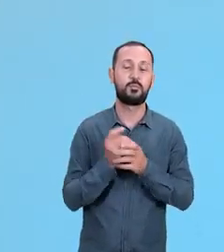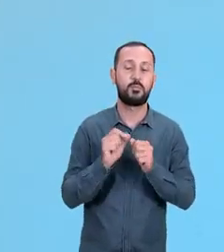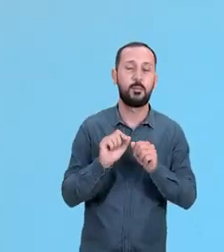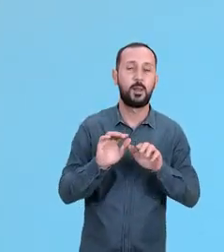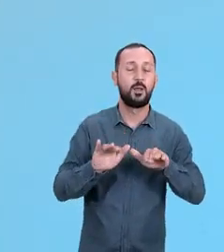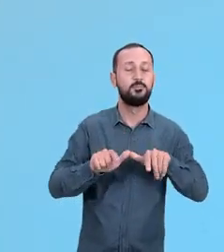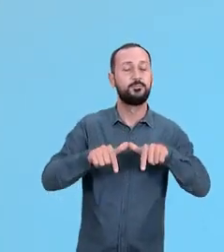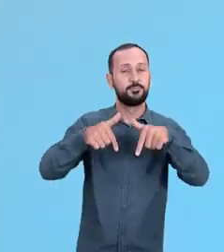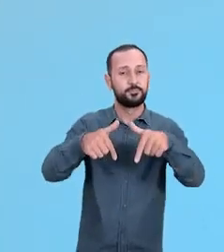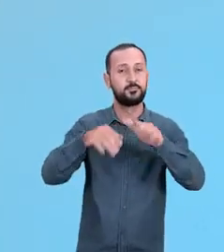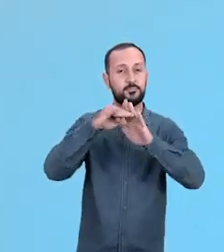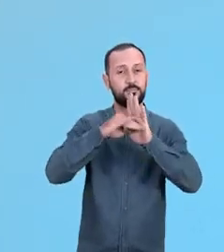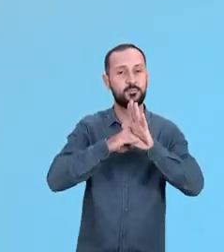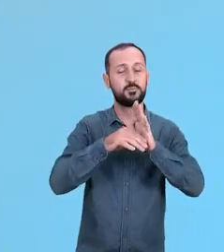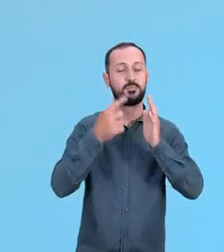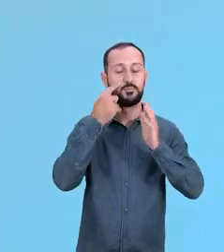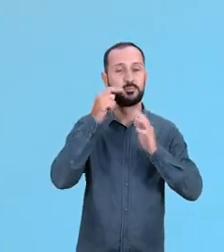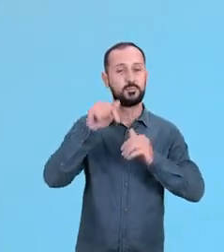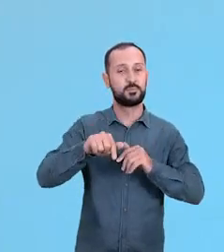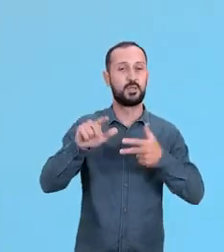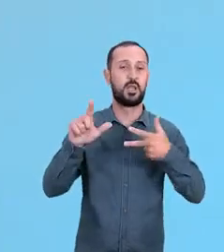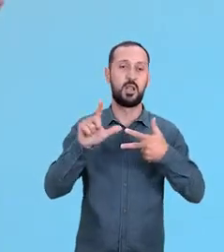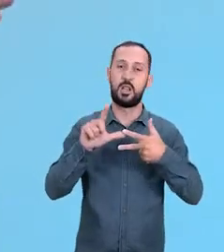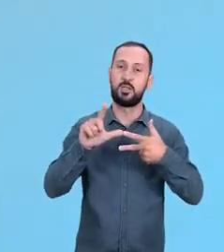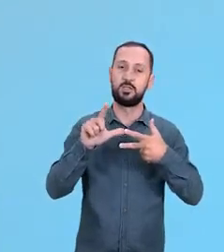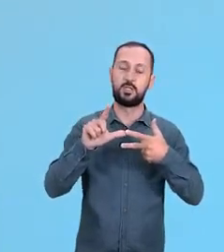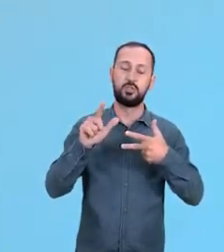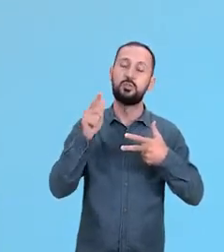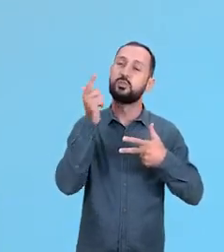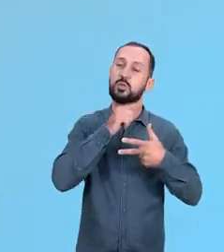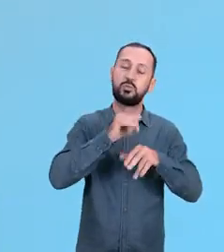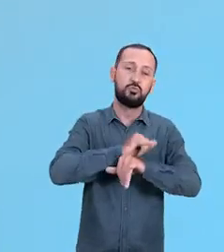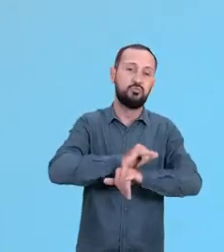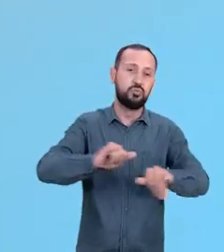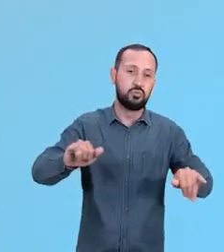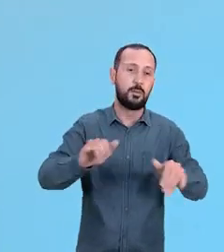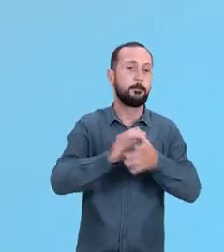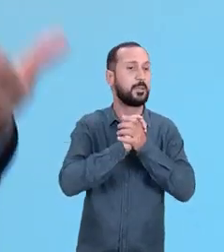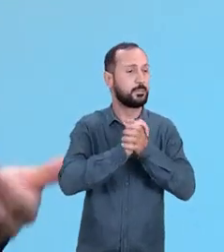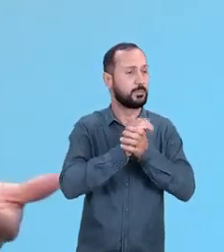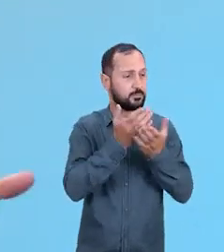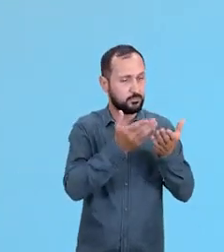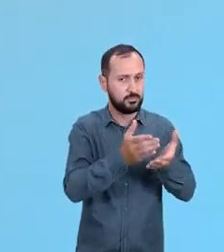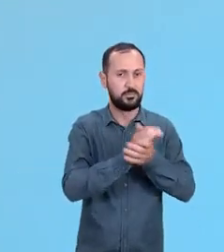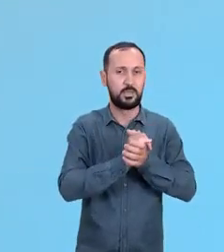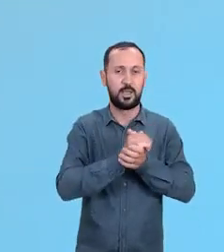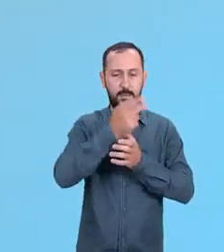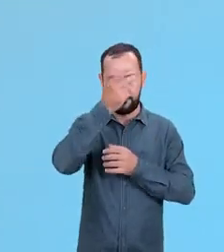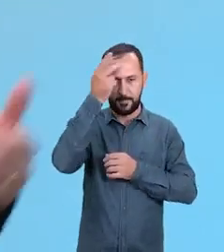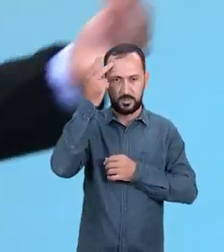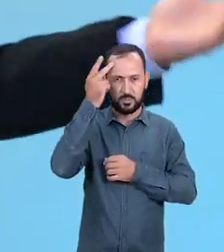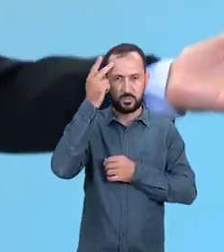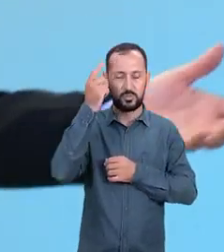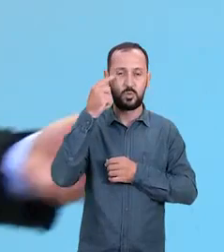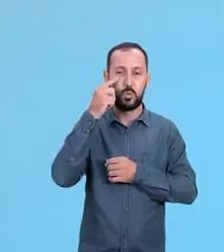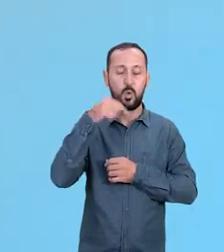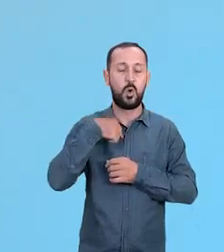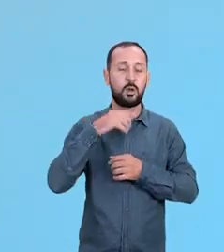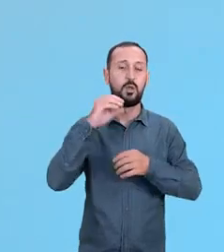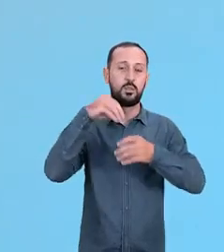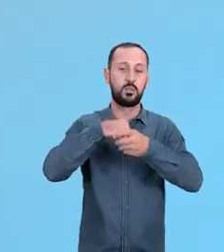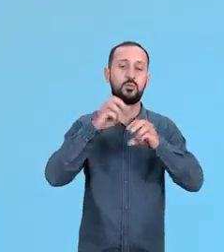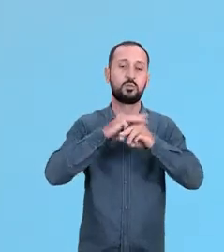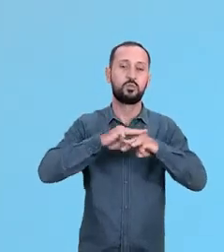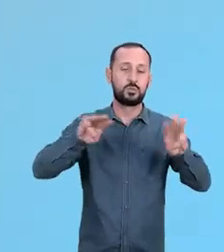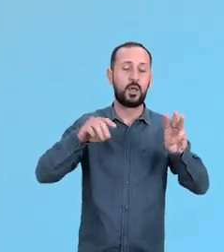ação legislativa que está chegando cada vez mais longe. As pessoas entram no nosso